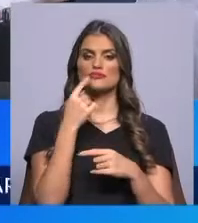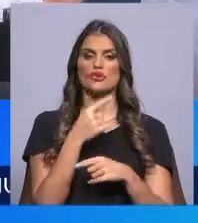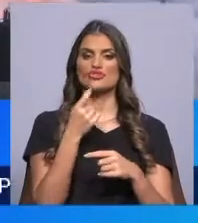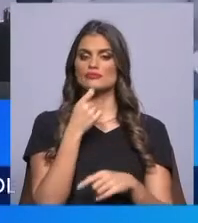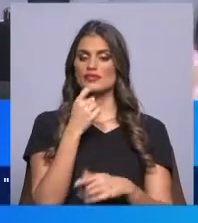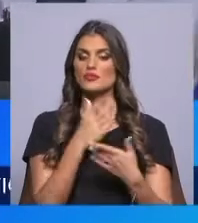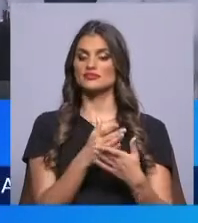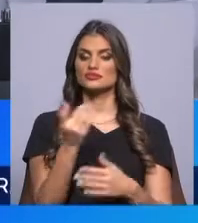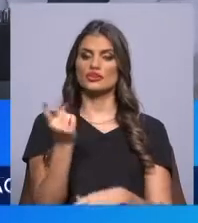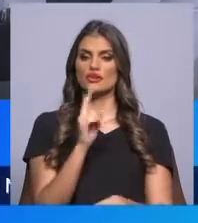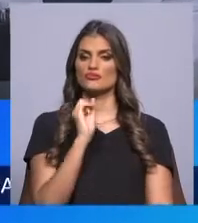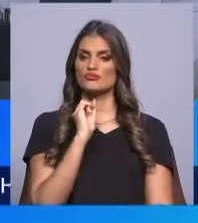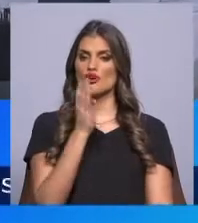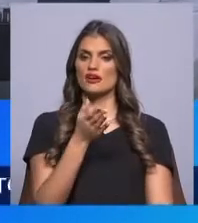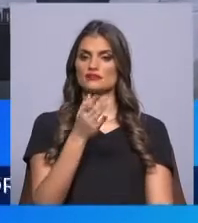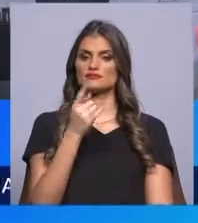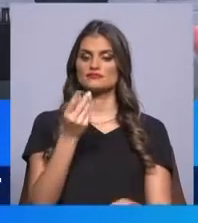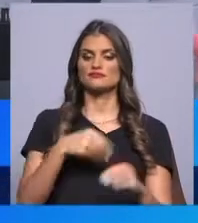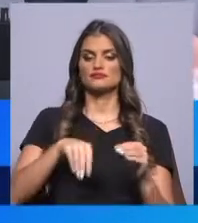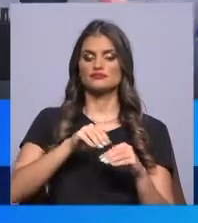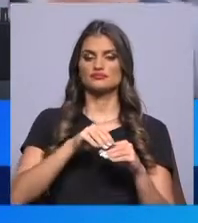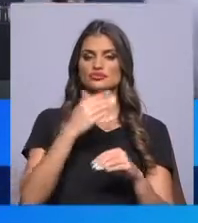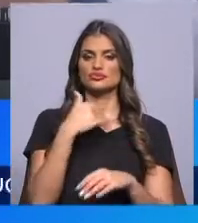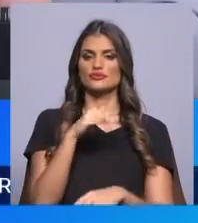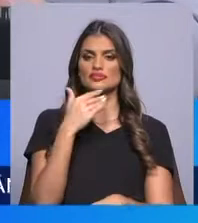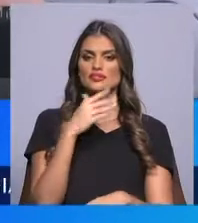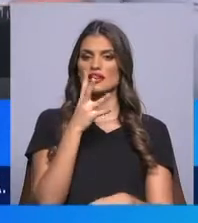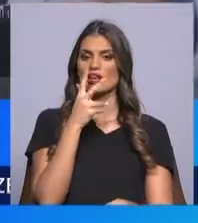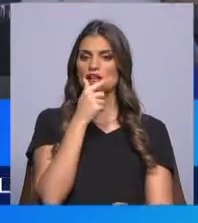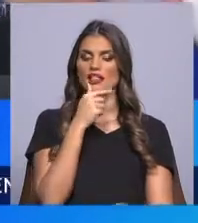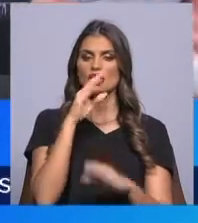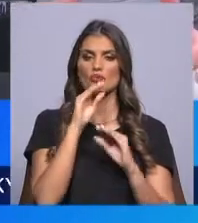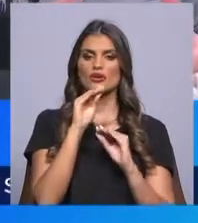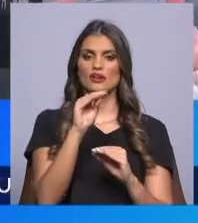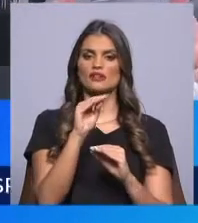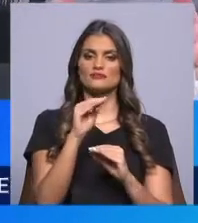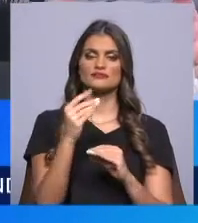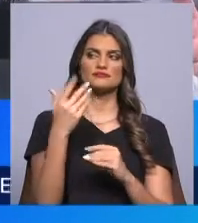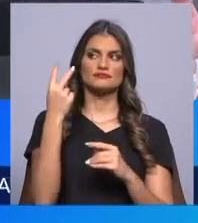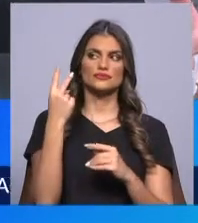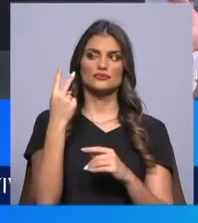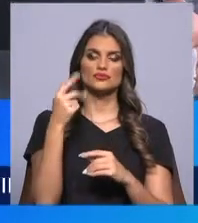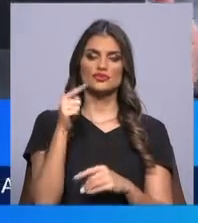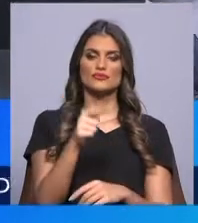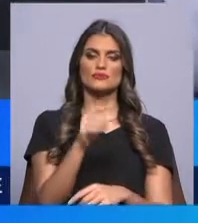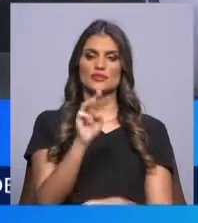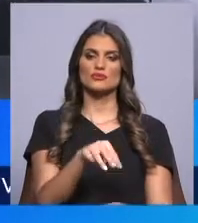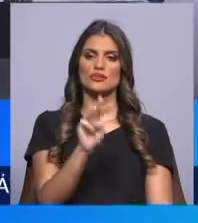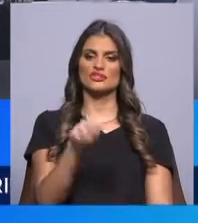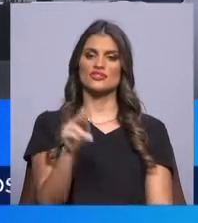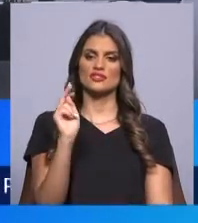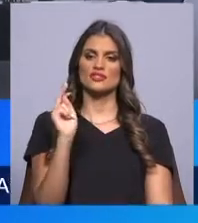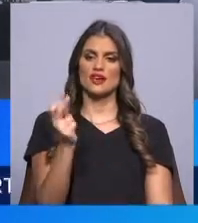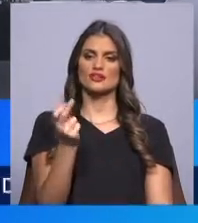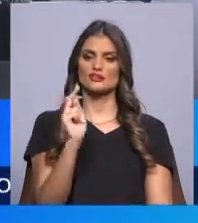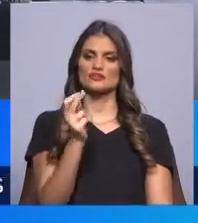só, que não há esses elementos radioativos suficientes para aquecer a Lua até há cerca de 2 mil milhões de anos. E, portanto,